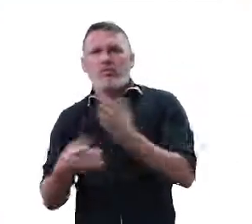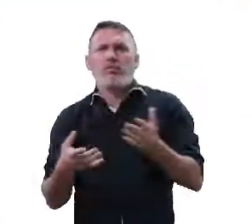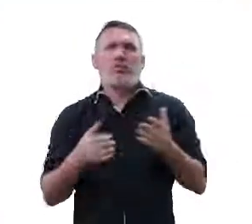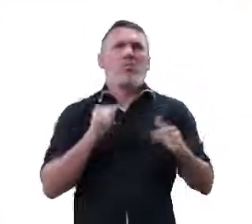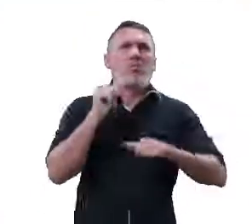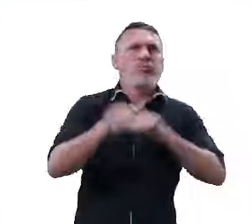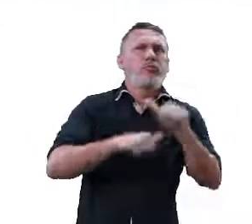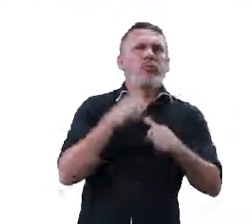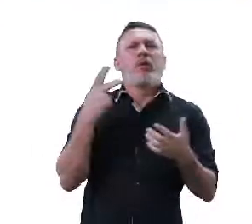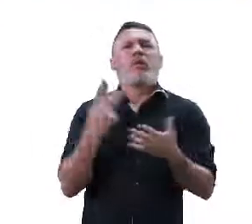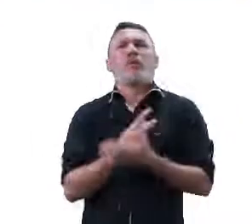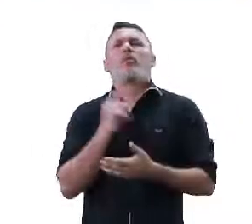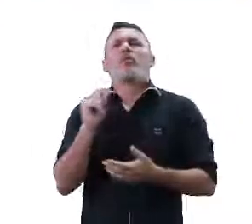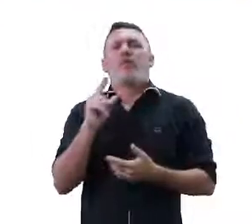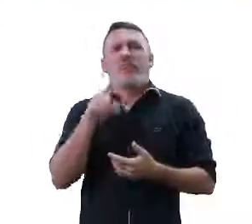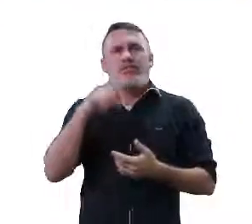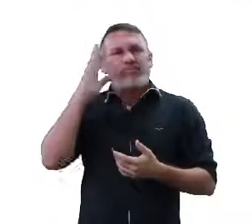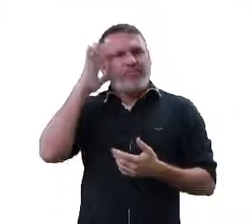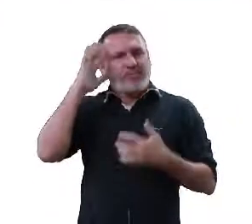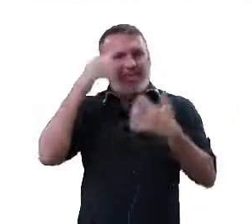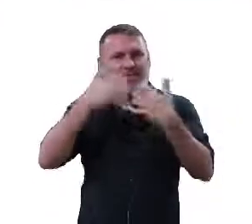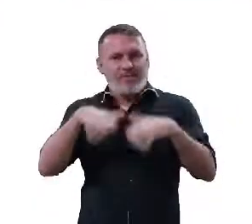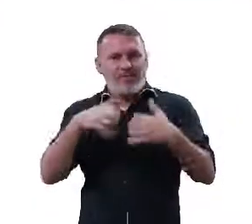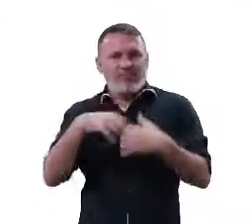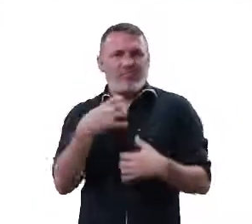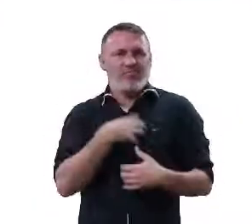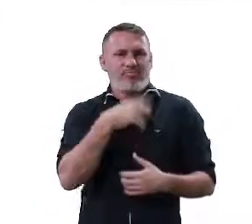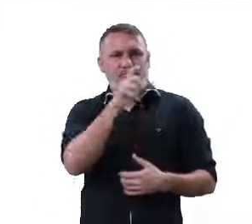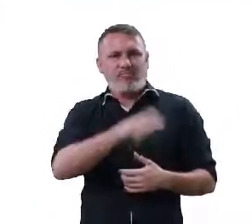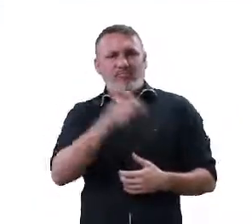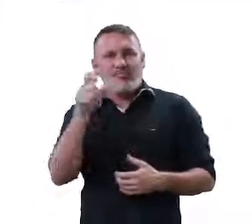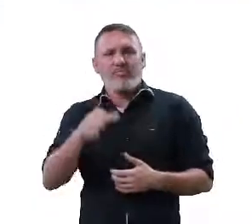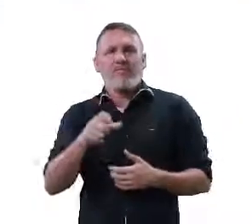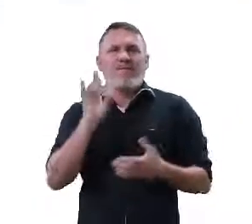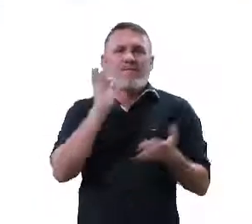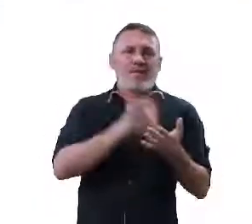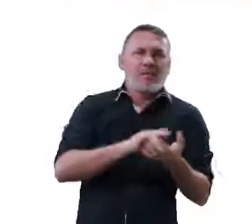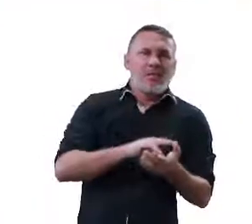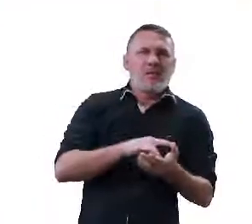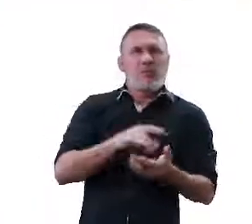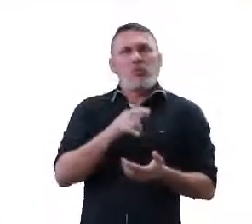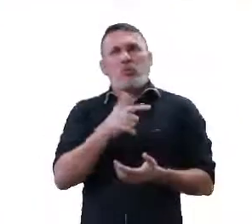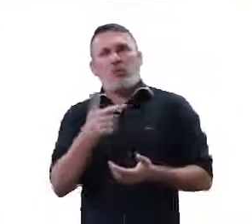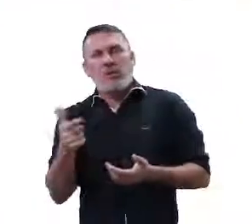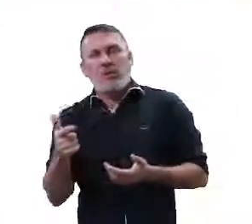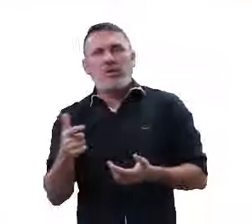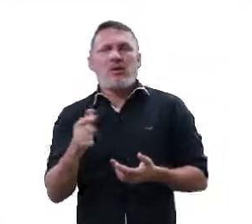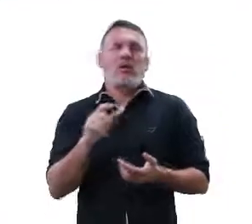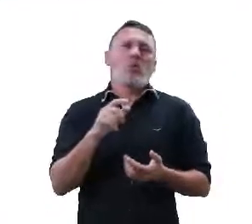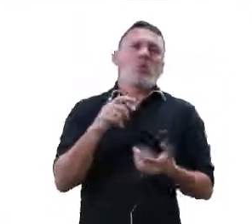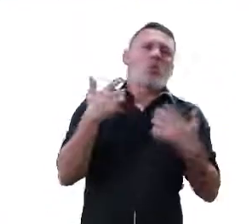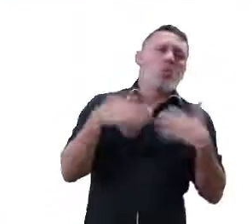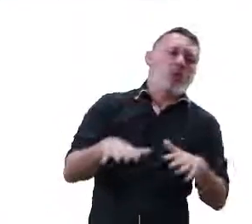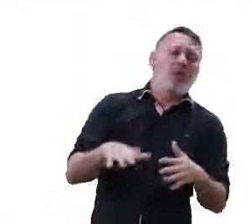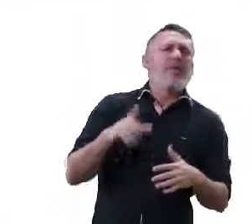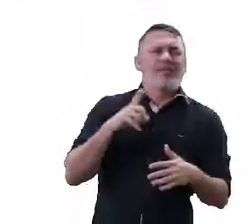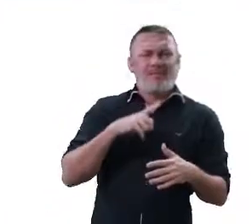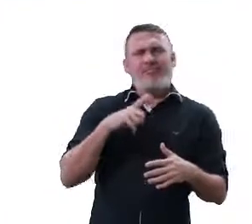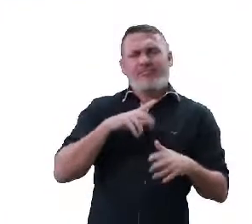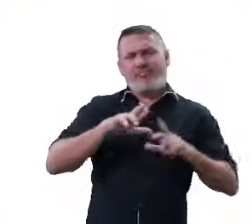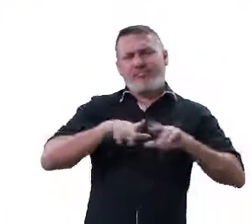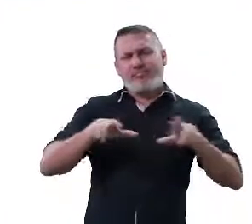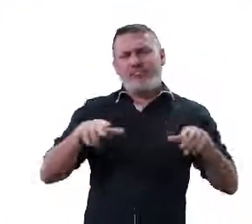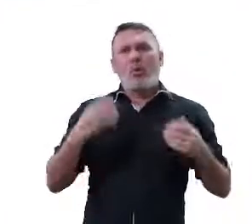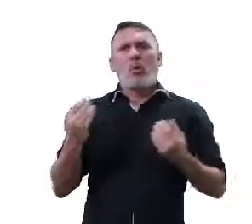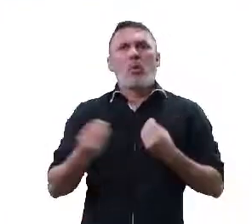mudanças também elas levam a uma reflexão desse sujeito diante da sua própria realidade ou não, ou é apenas uma recusa,